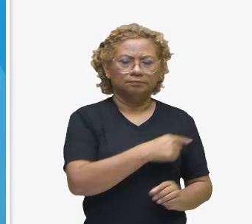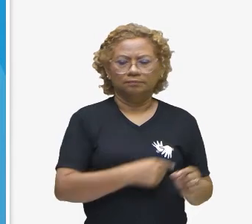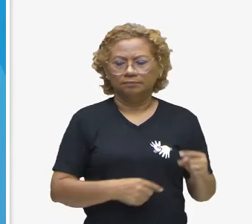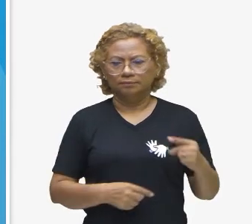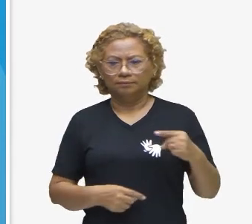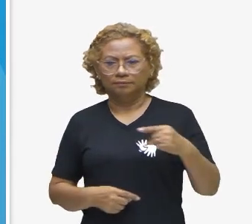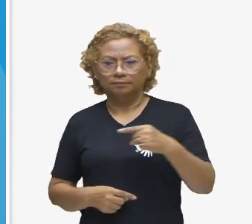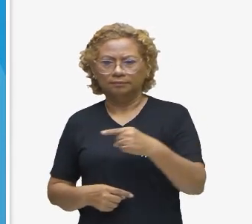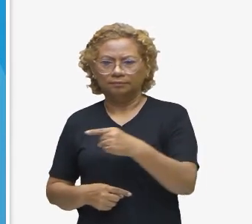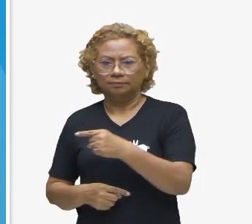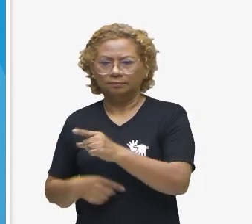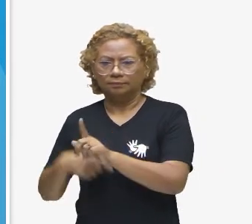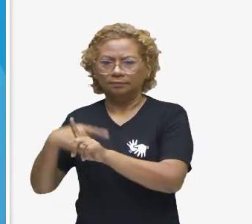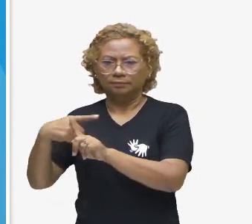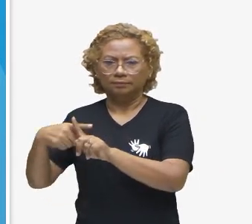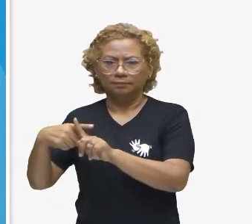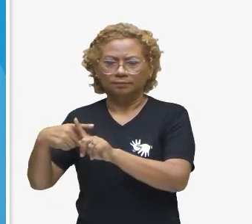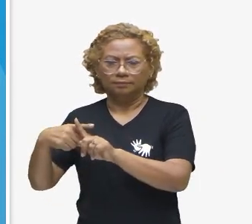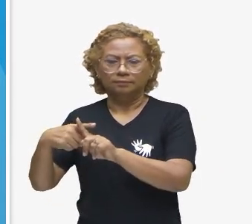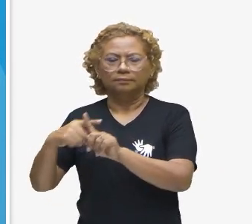são todos os reais.